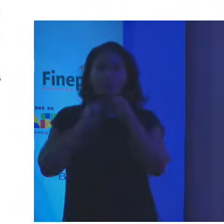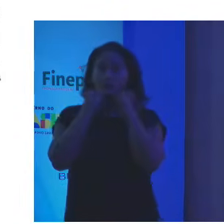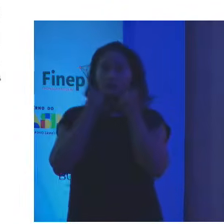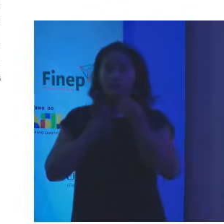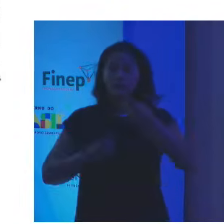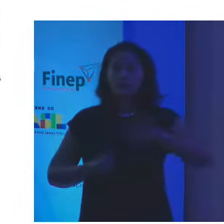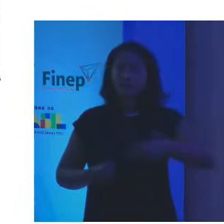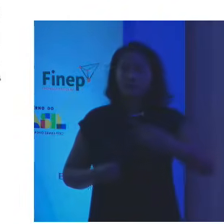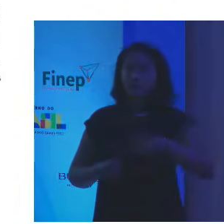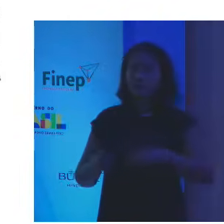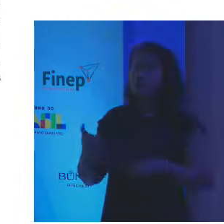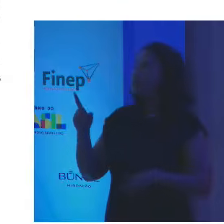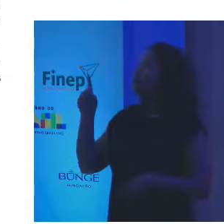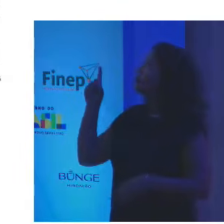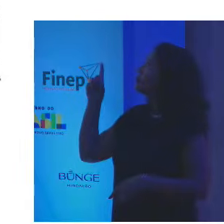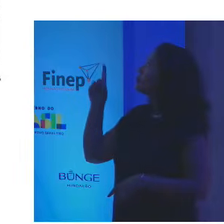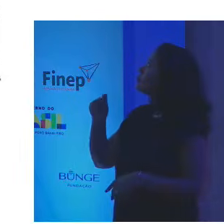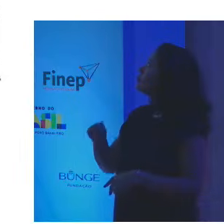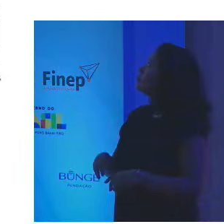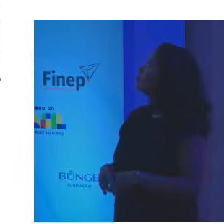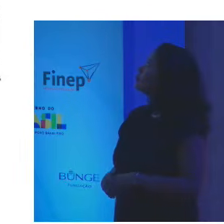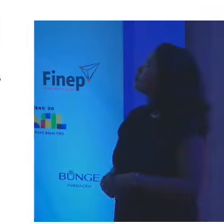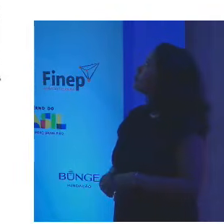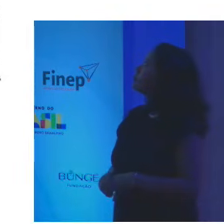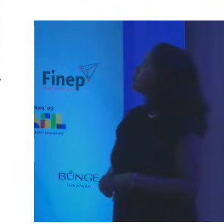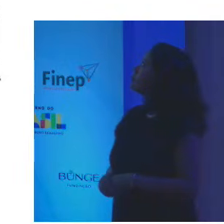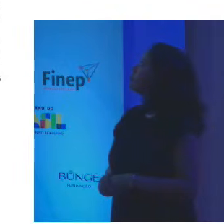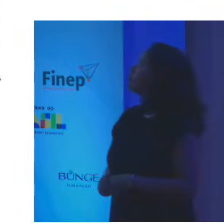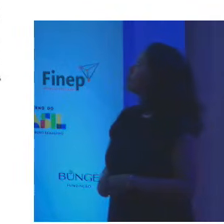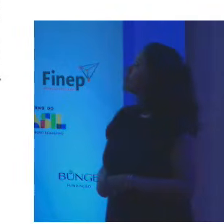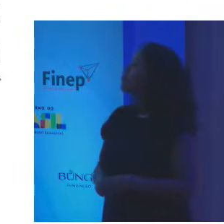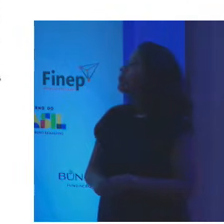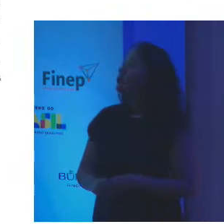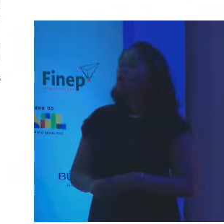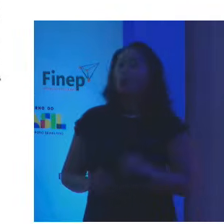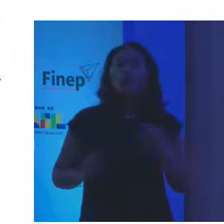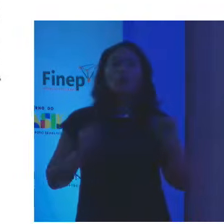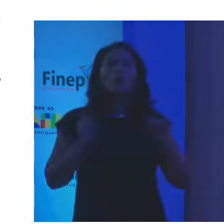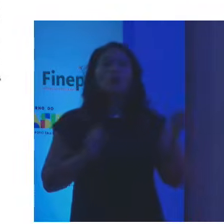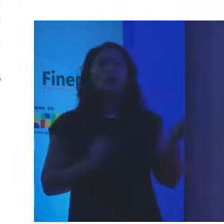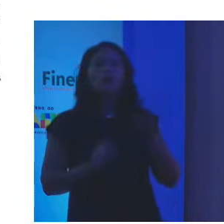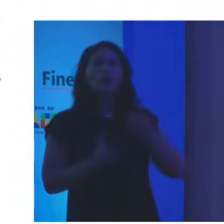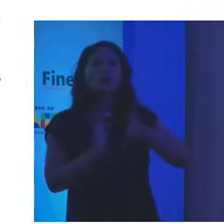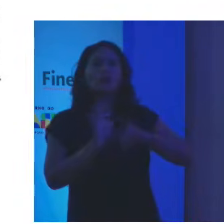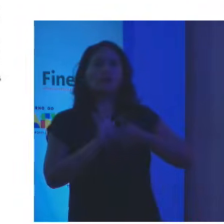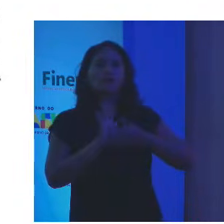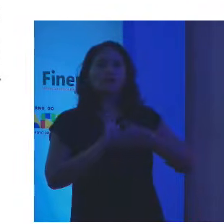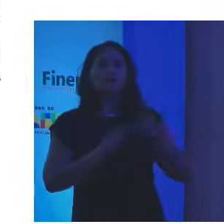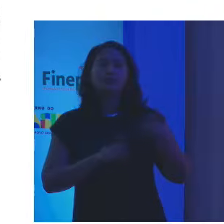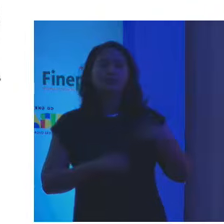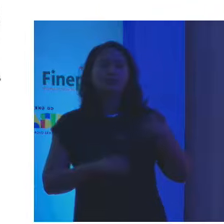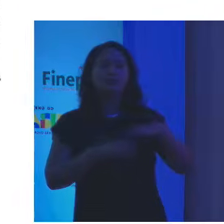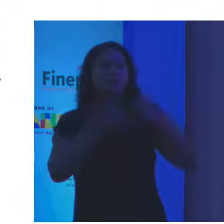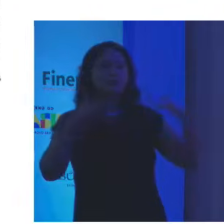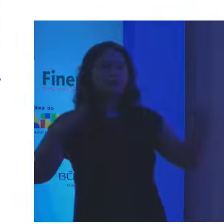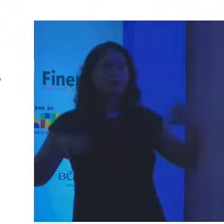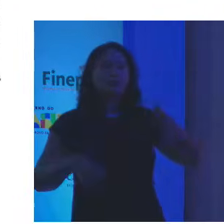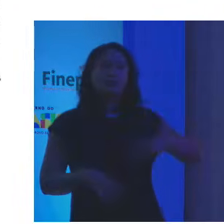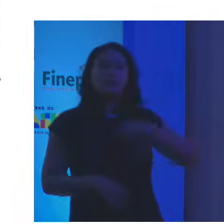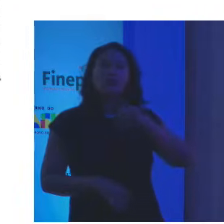museu para falar sobre o que é necessário para implementar o BBNJ, que é um novo tratado de alto mar, que entrou em vigor agora em